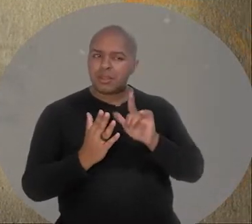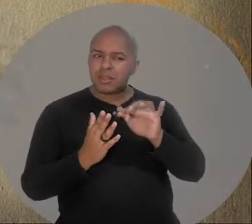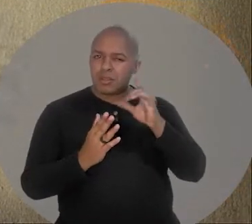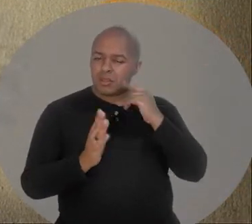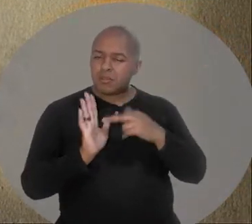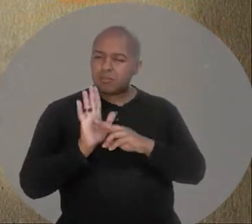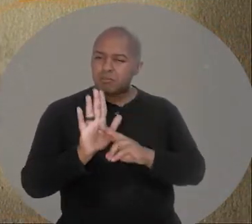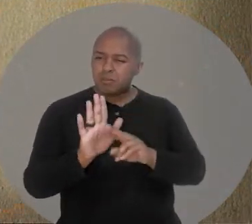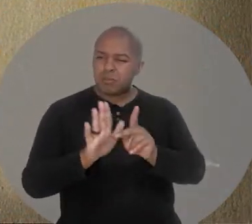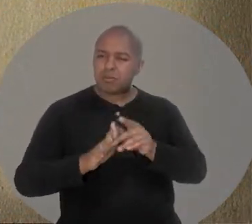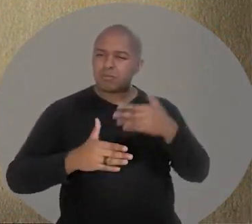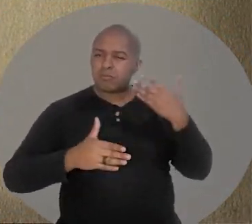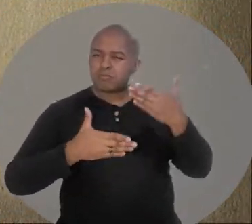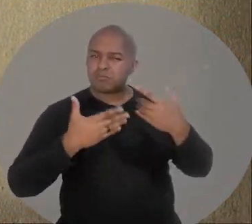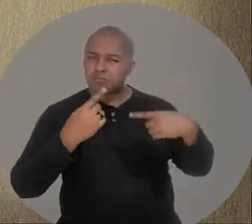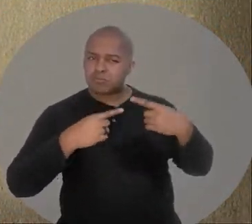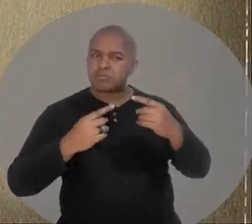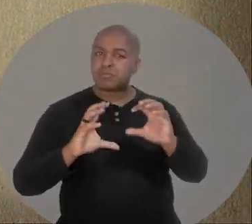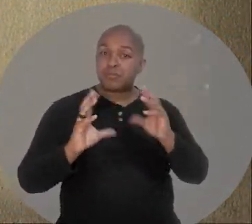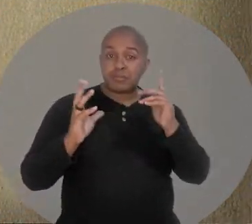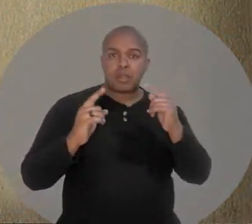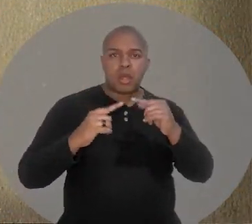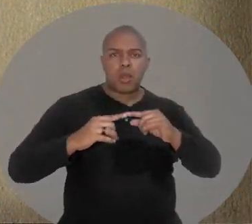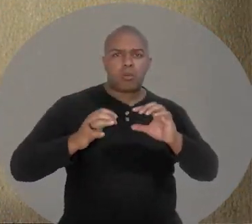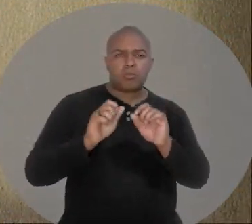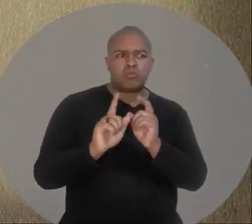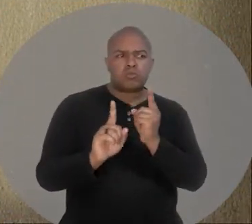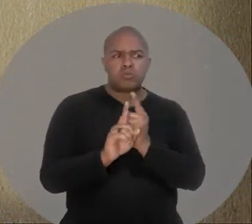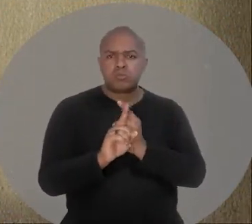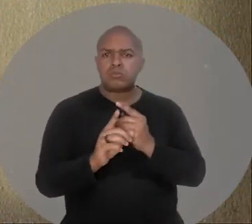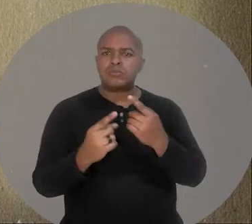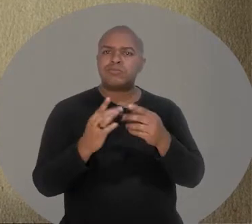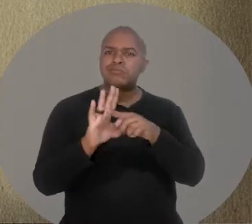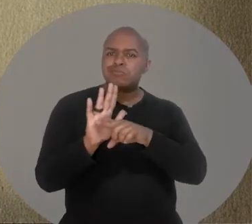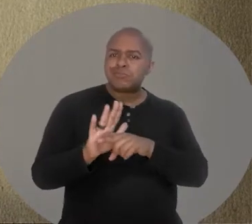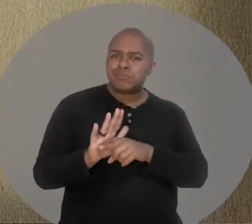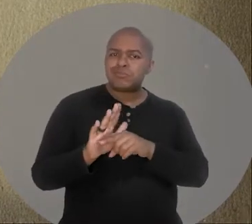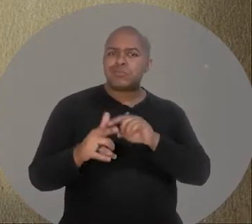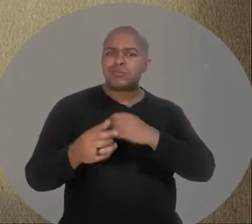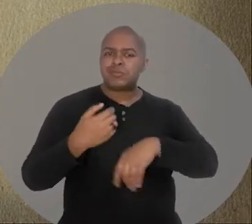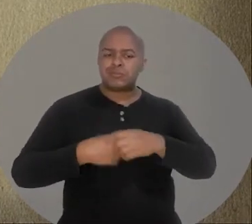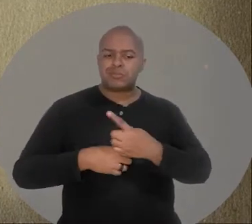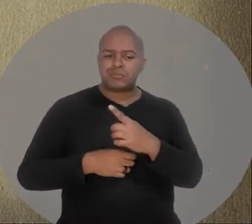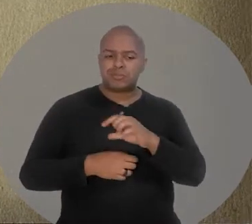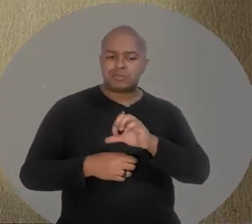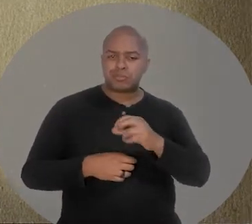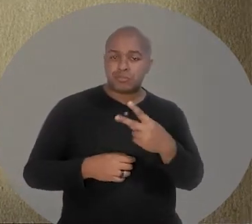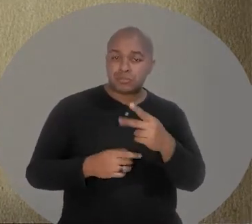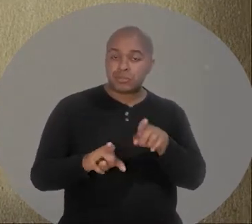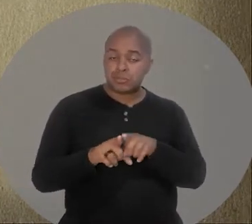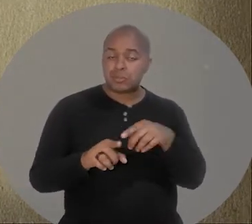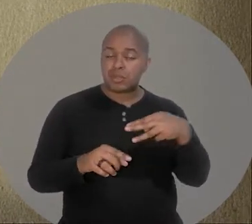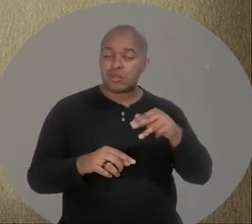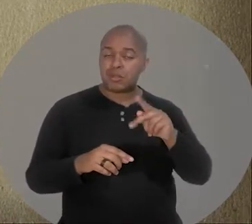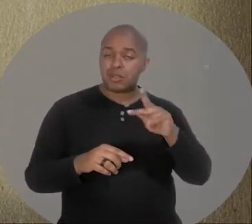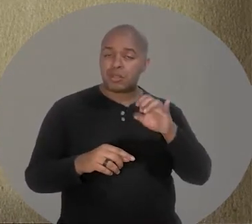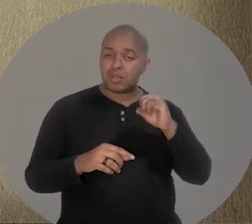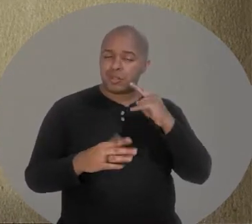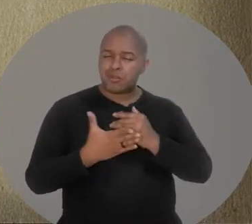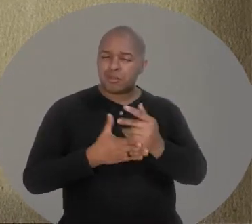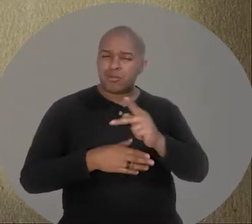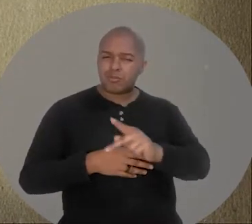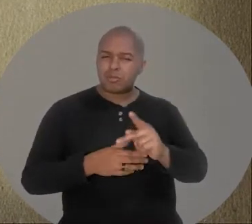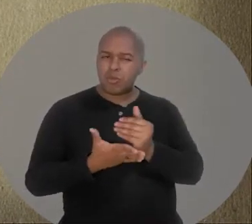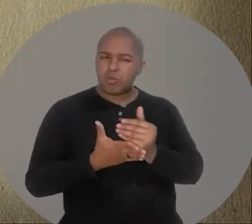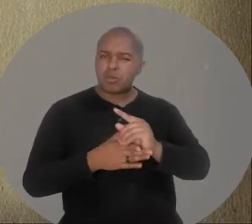LIDE, referência para a promoção de debates, eventos, encontros de pesquisadores. Em 92, na Universidade Mackenzie,